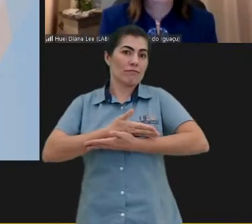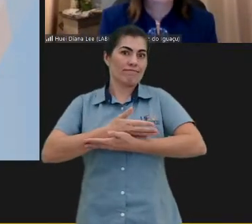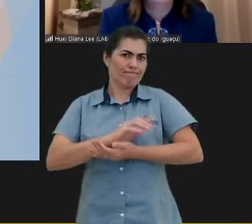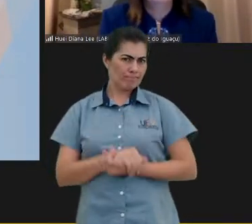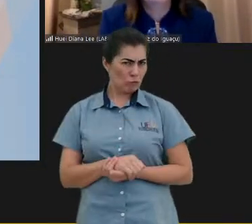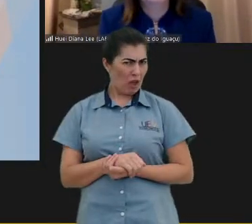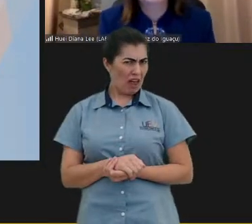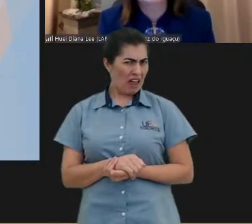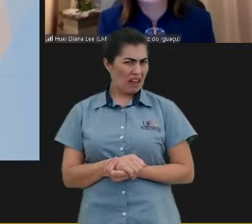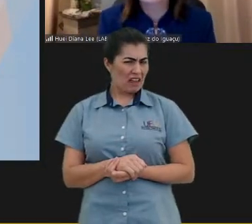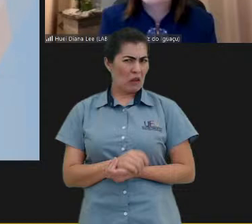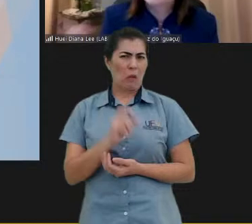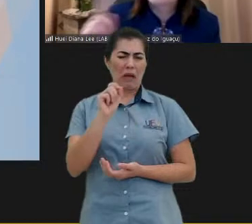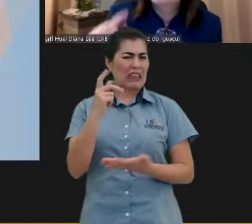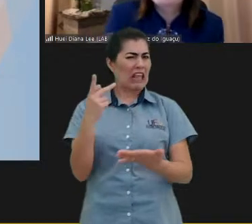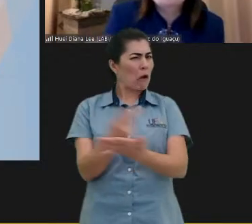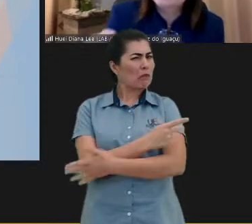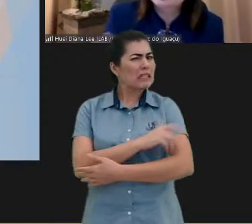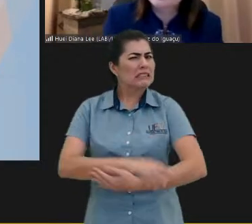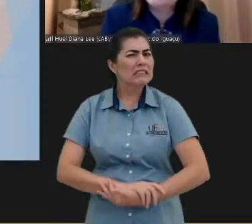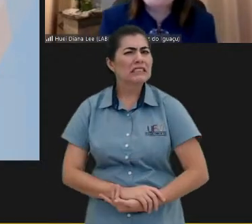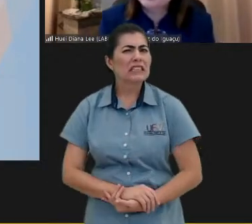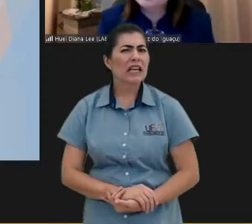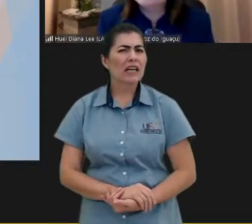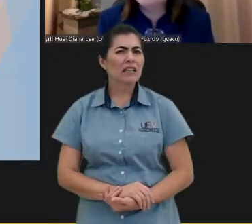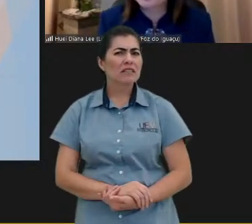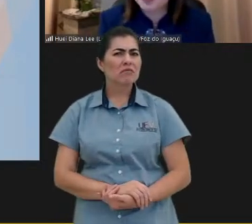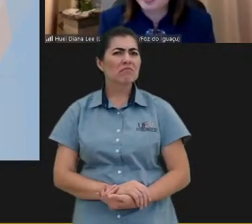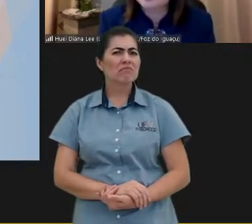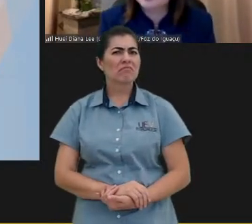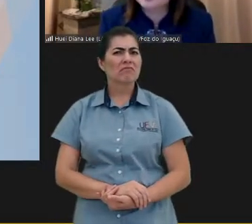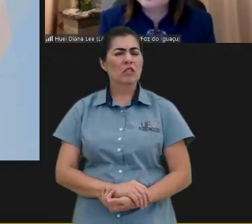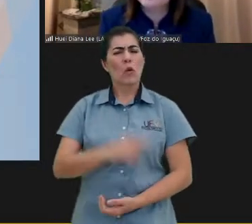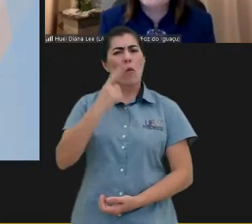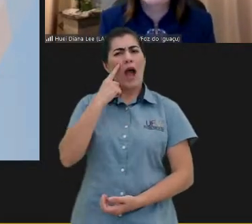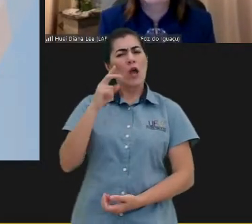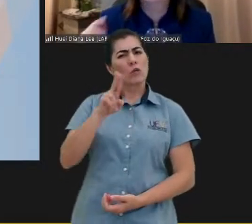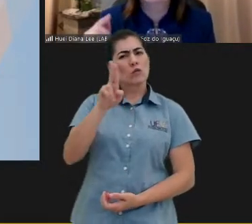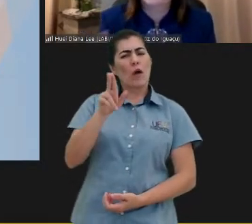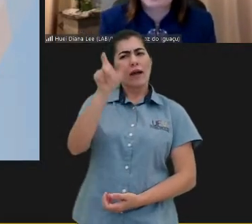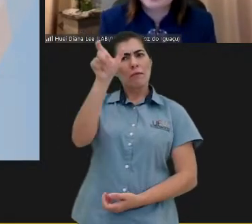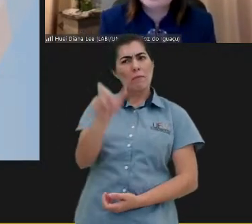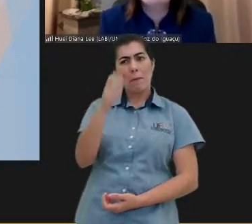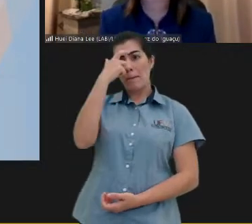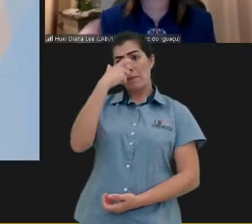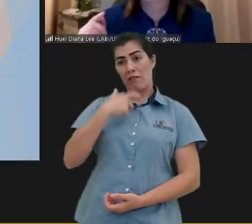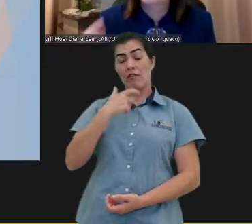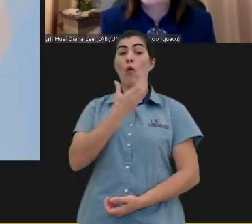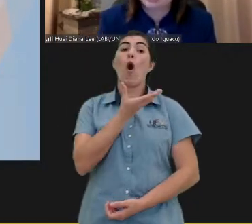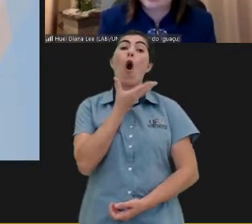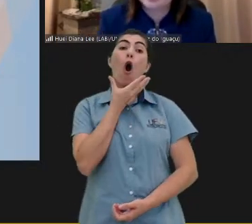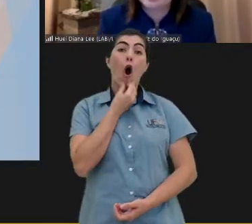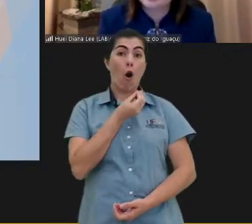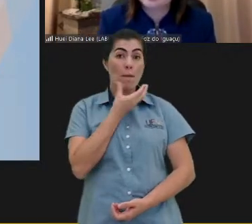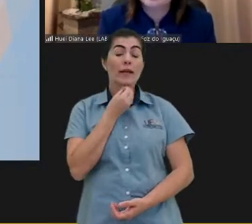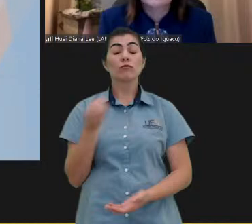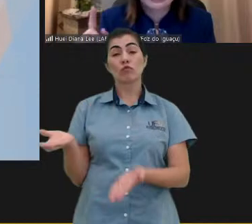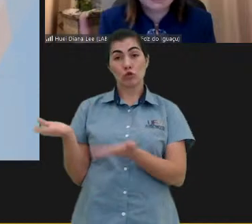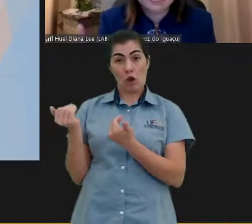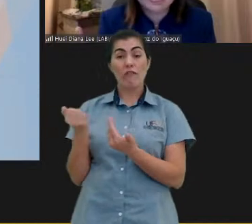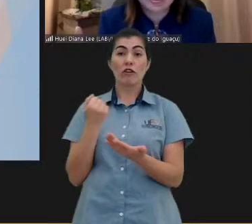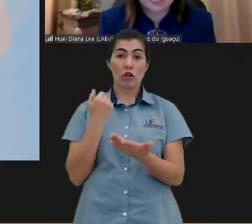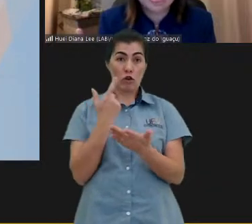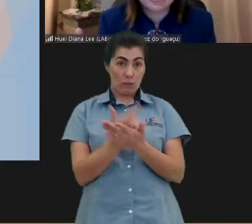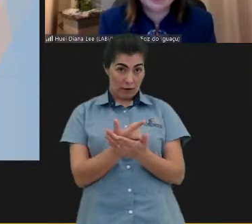Opa, o que está acontecendo? Quando se olha o perfil desses usuários, eram homens jovens.